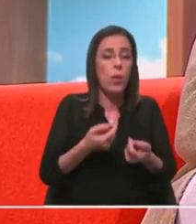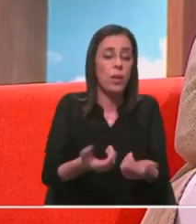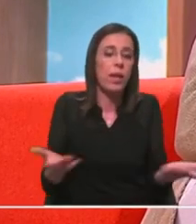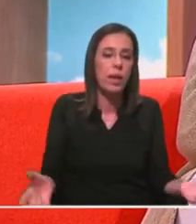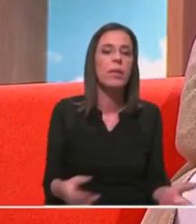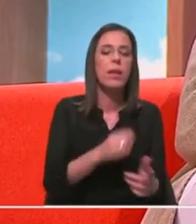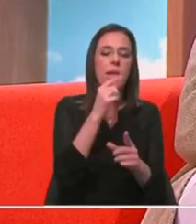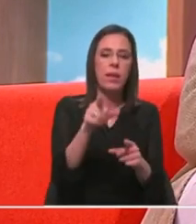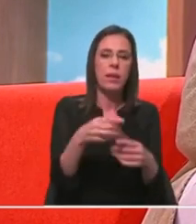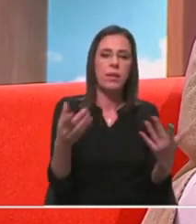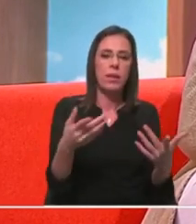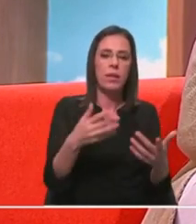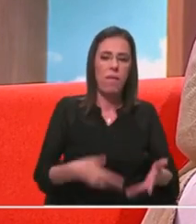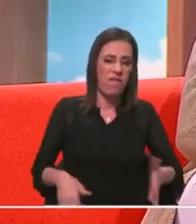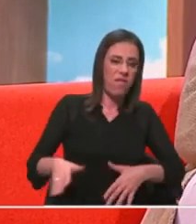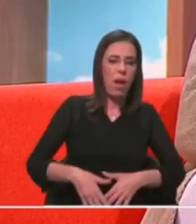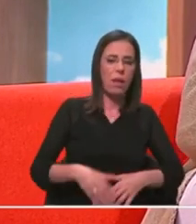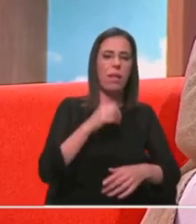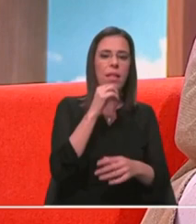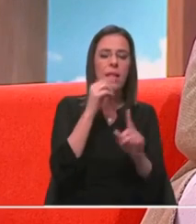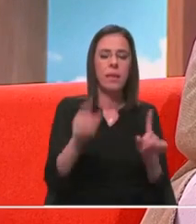portanto andava sempre com estes Com estes